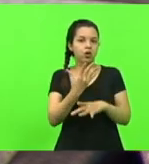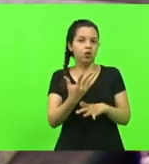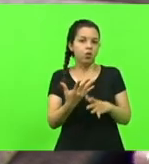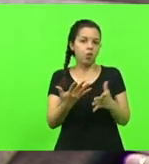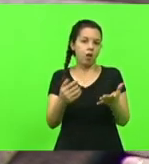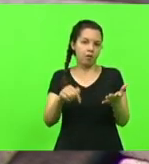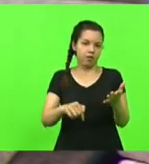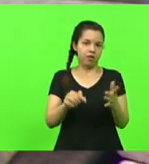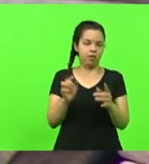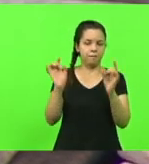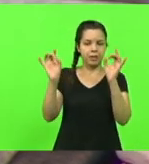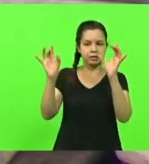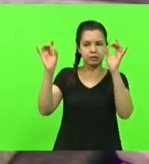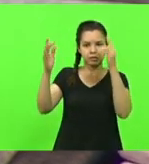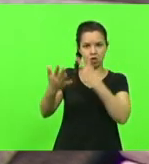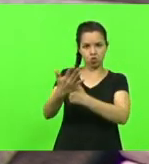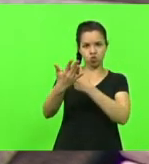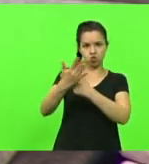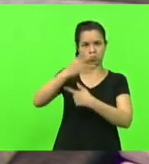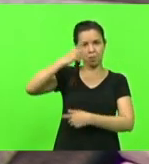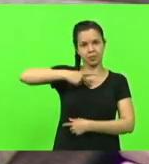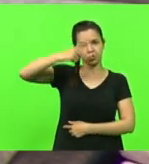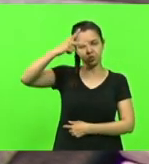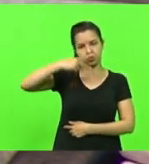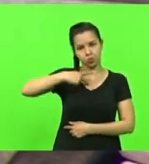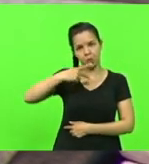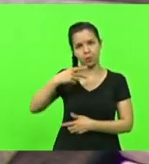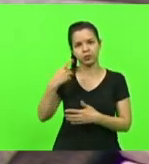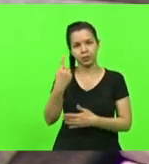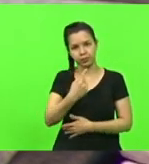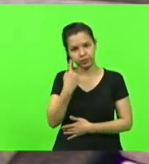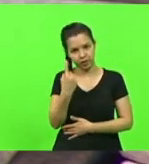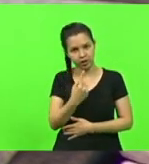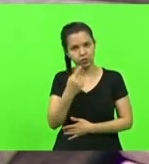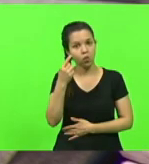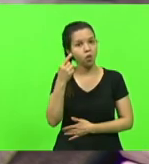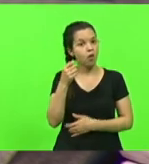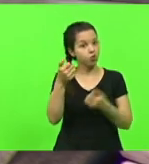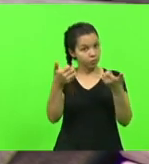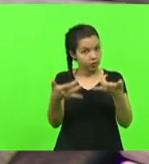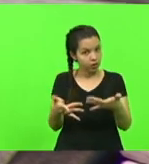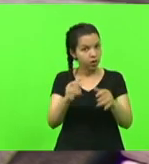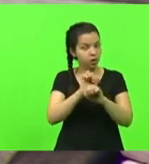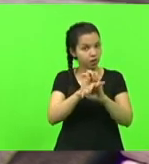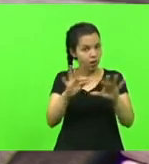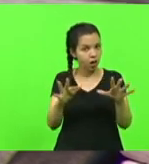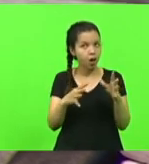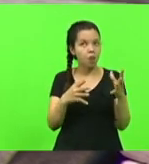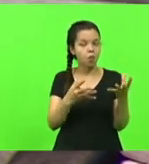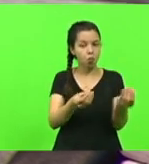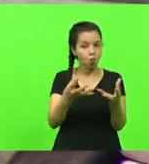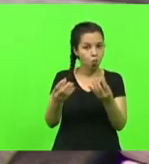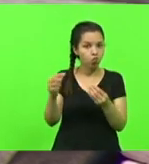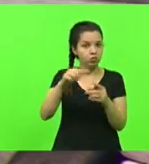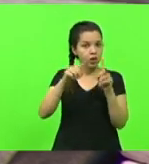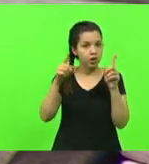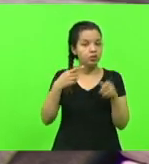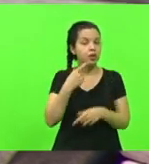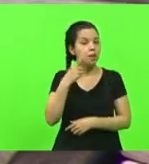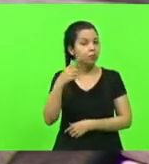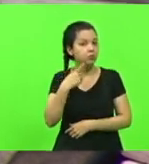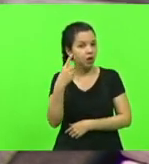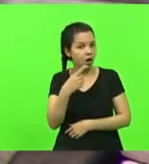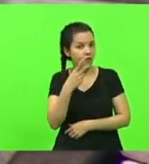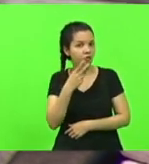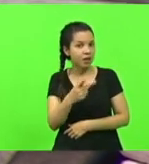benefícios pessoais para os deputados. Deixando claro que a grande maioria dos deputados que eu falei aqui hoje, se